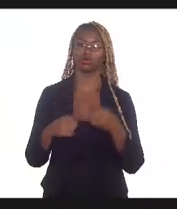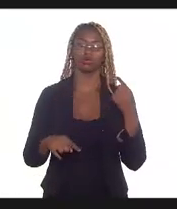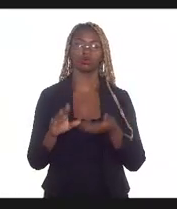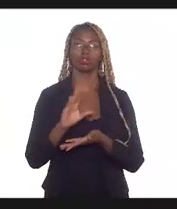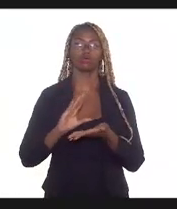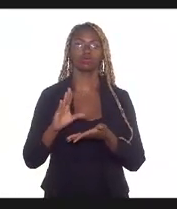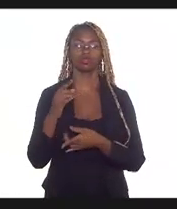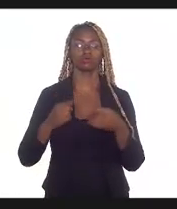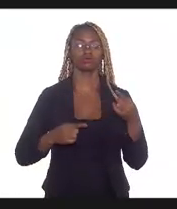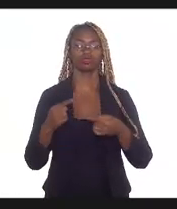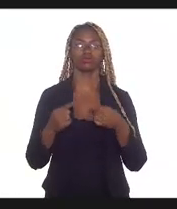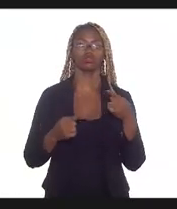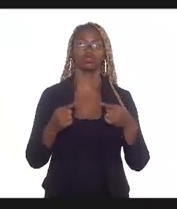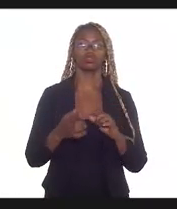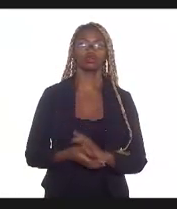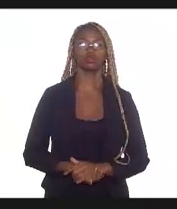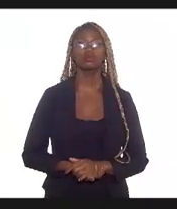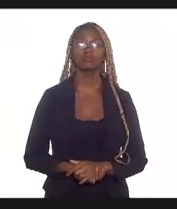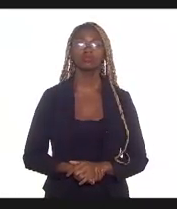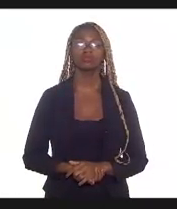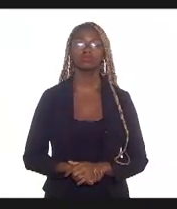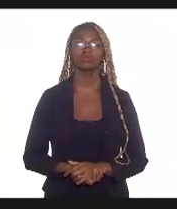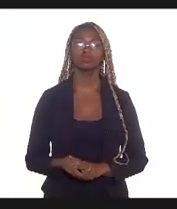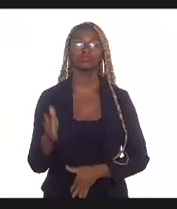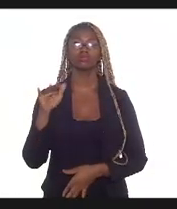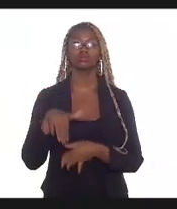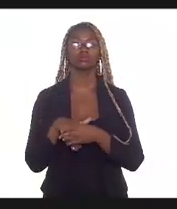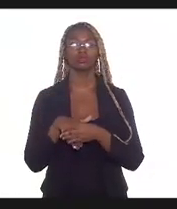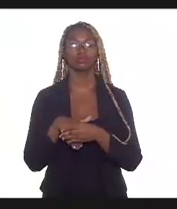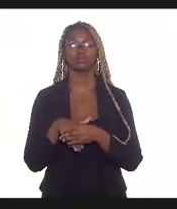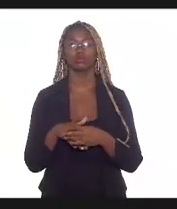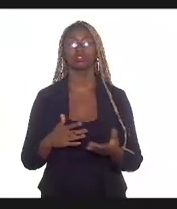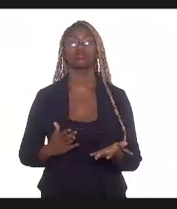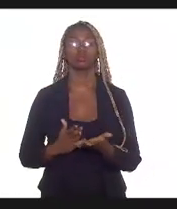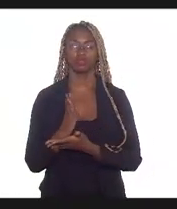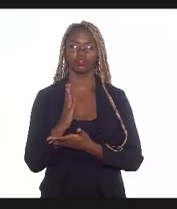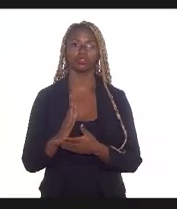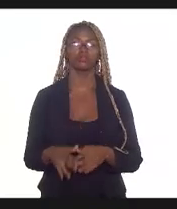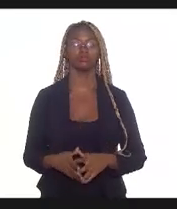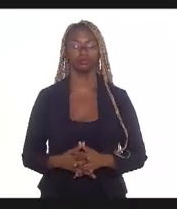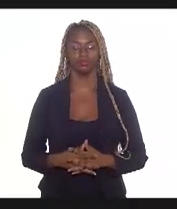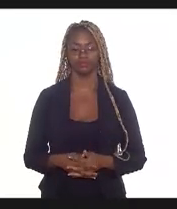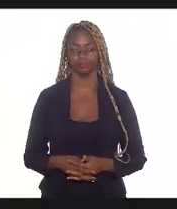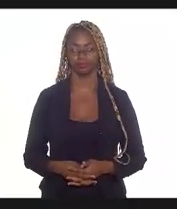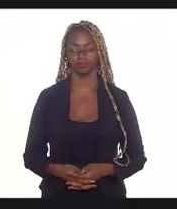Em discussão. Em votação. Aprovado.